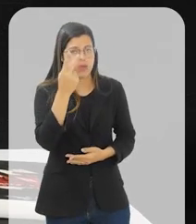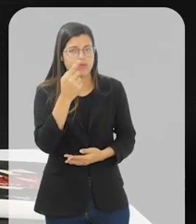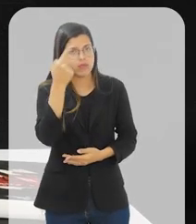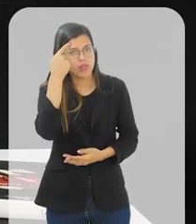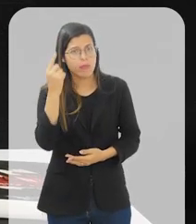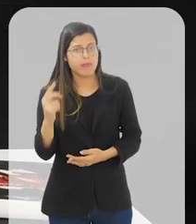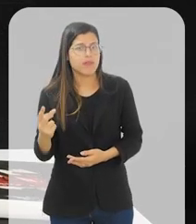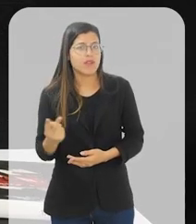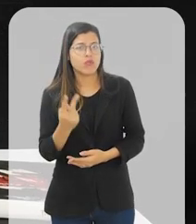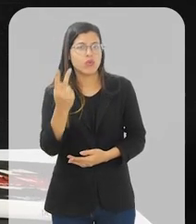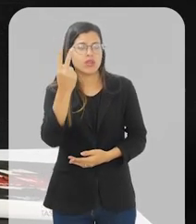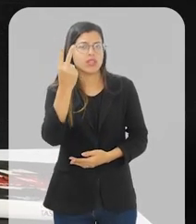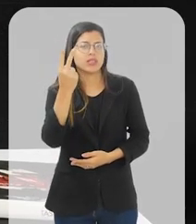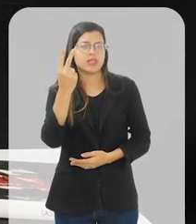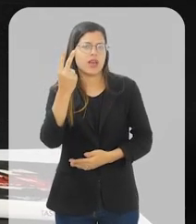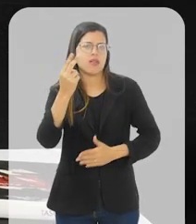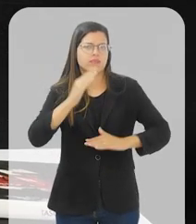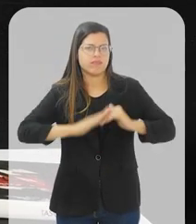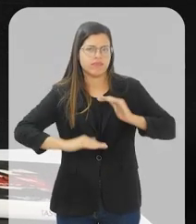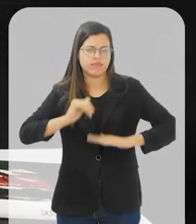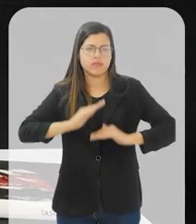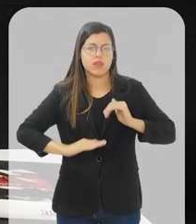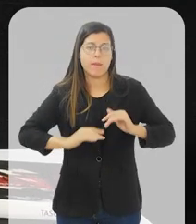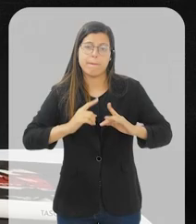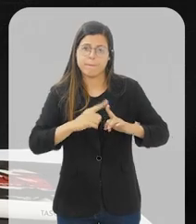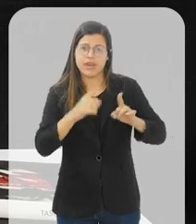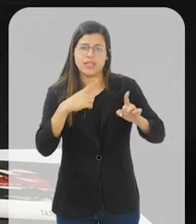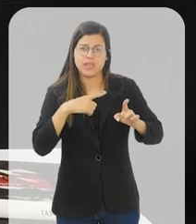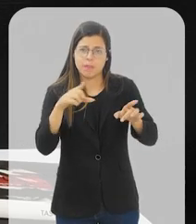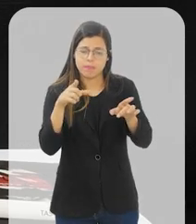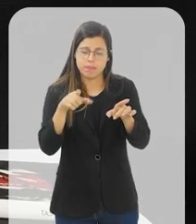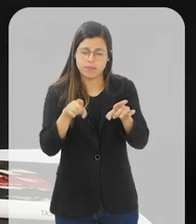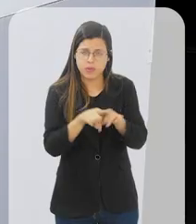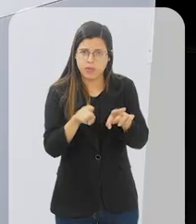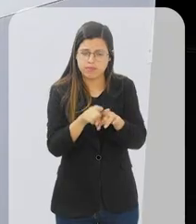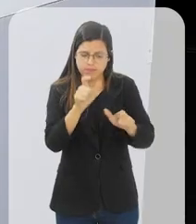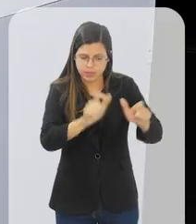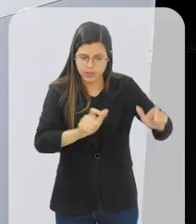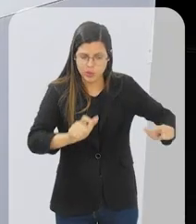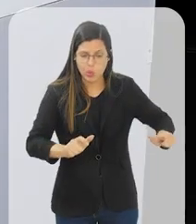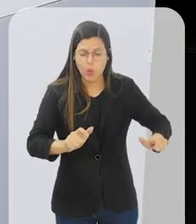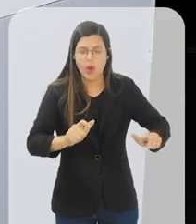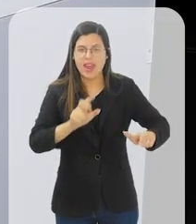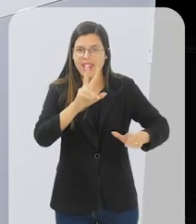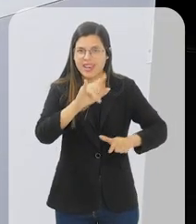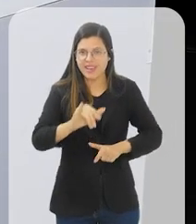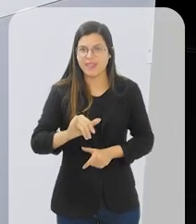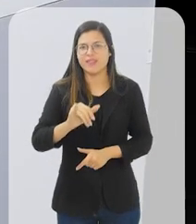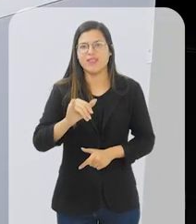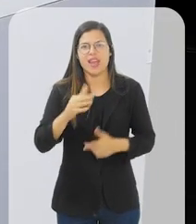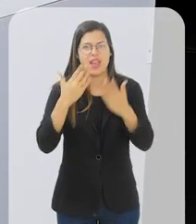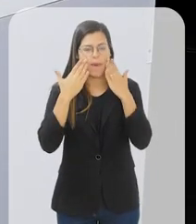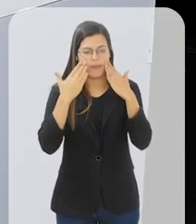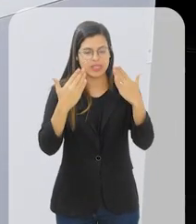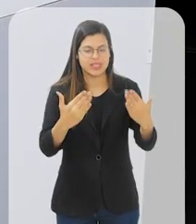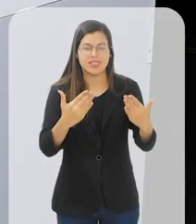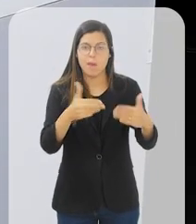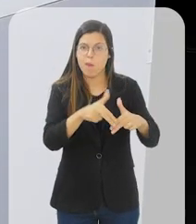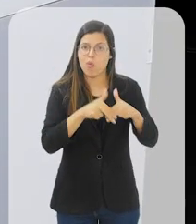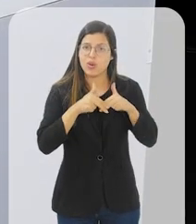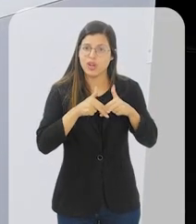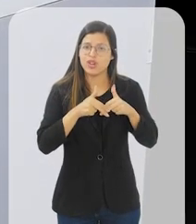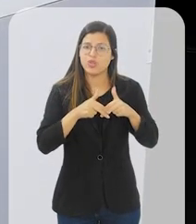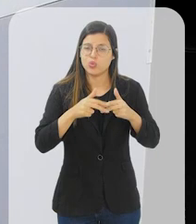porque existem profissionais que vão pelo churrasco e a piscina. Uhum, claro. Enquanto existirem profissionais que estão ali pelo churrasco e pela